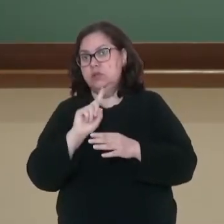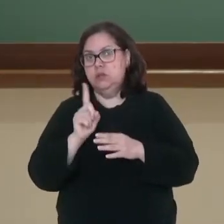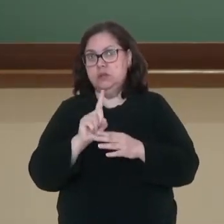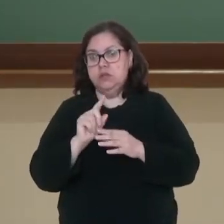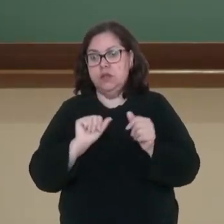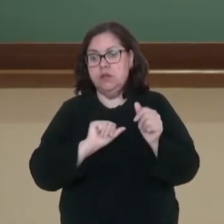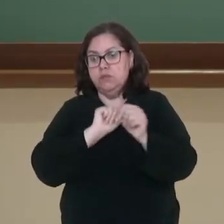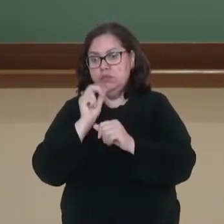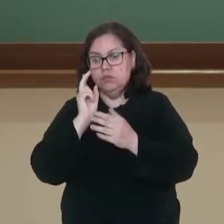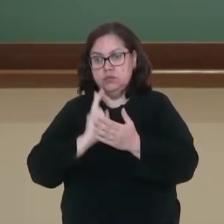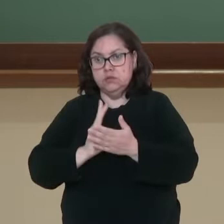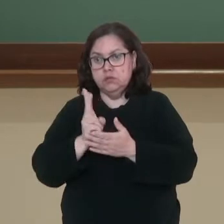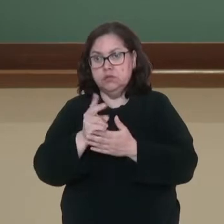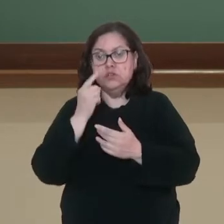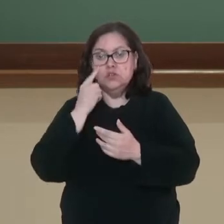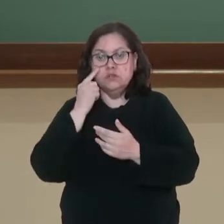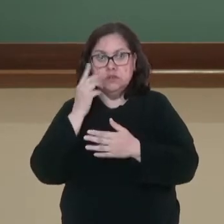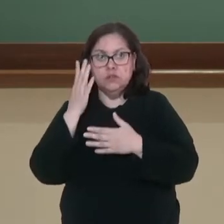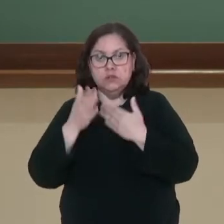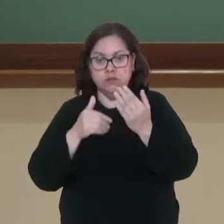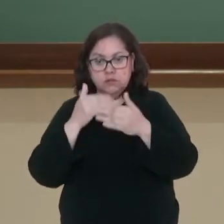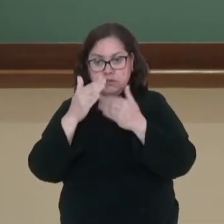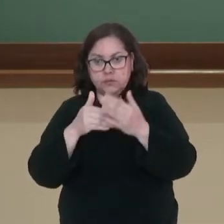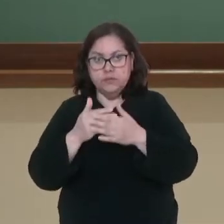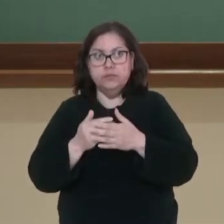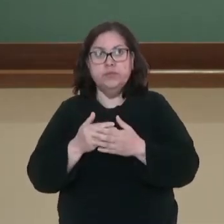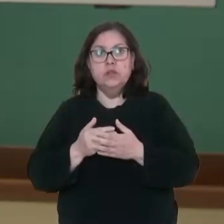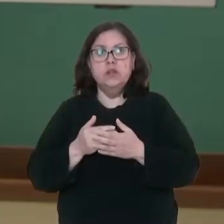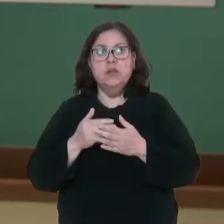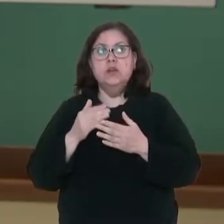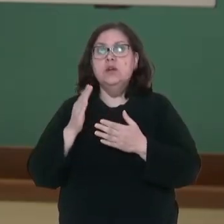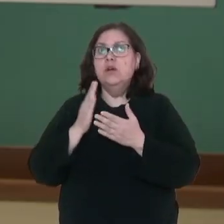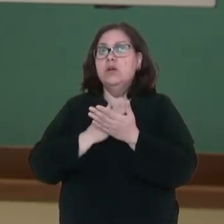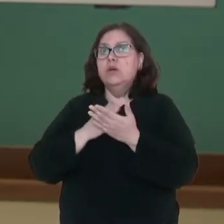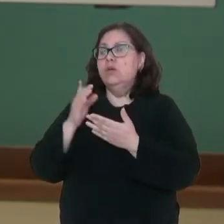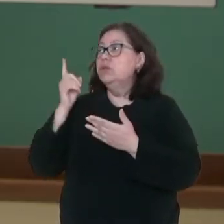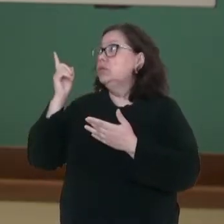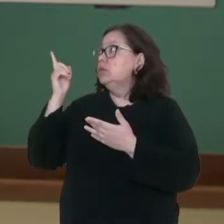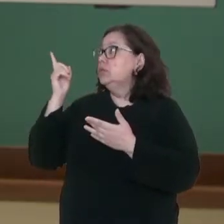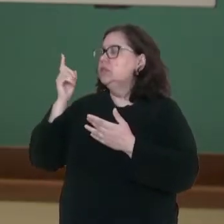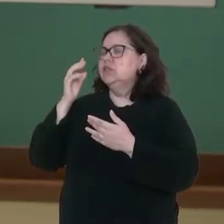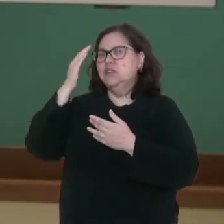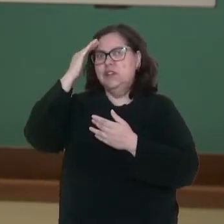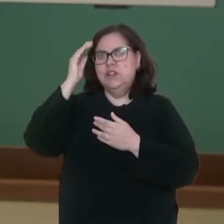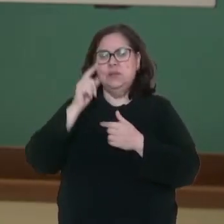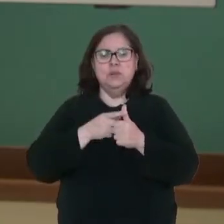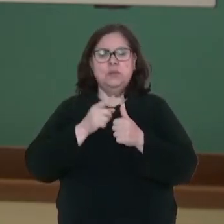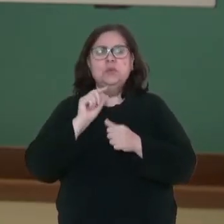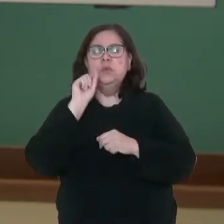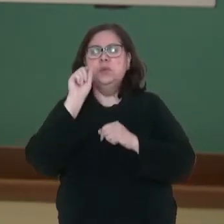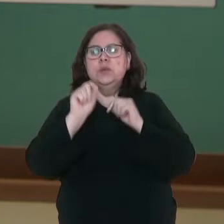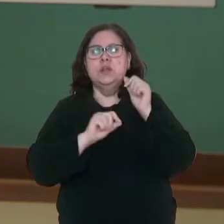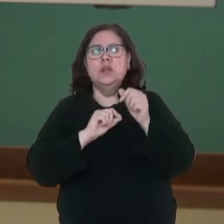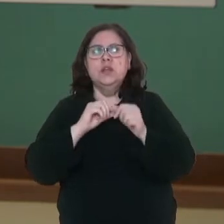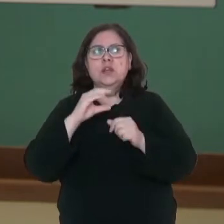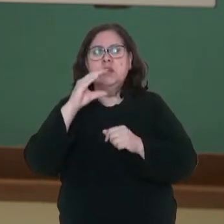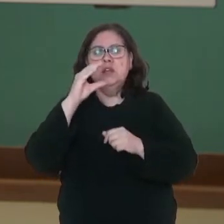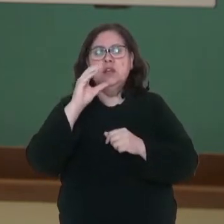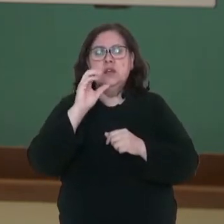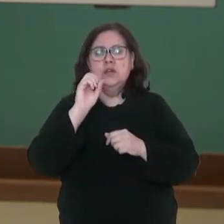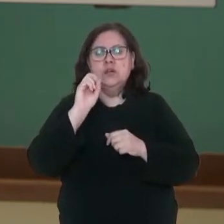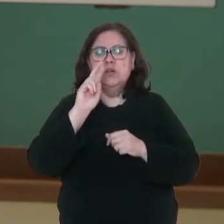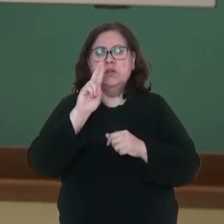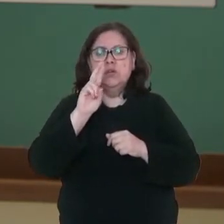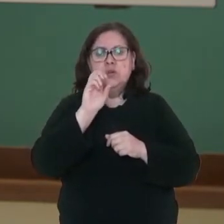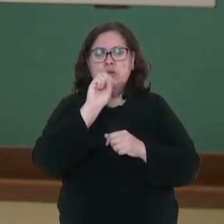essa frequência, a gente já vai ver isso na sequência ali. Vamos entender primeiro ali, dar uma aprofundada, você já